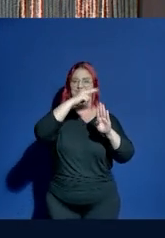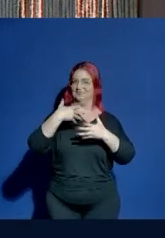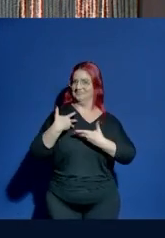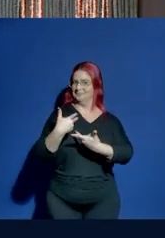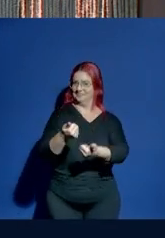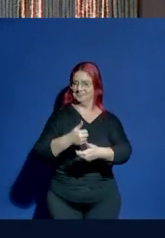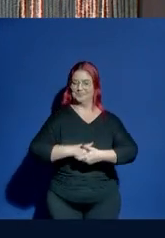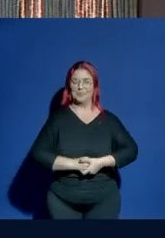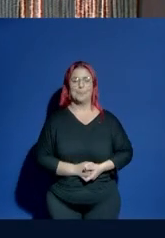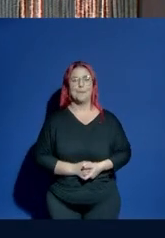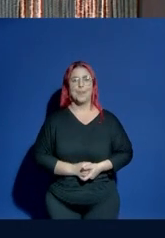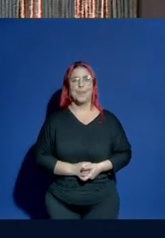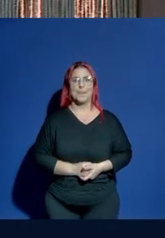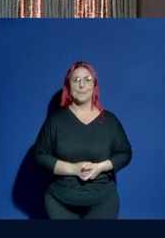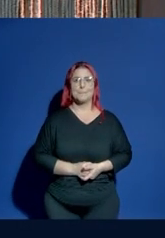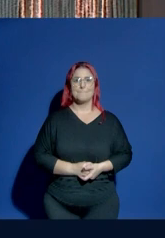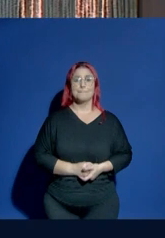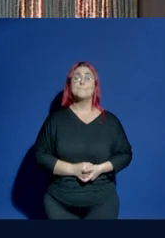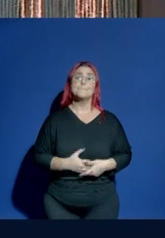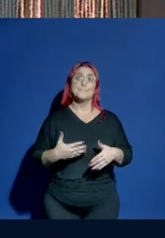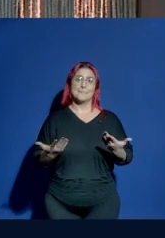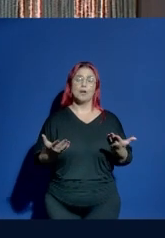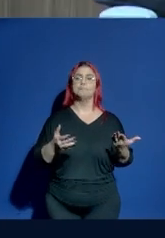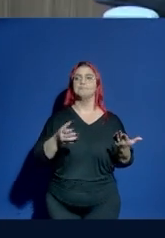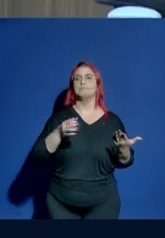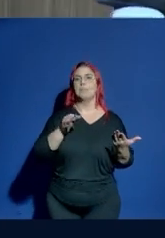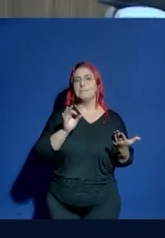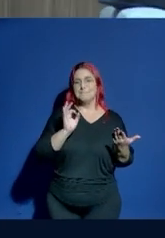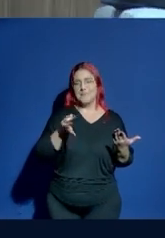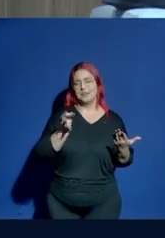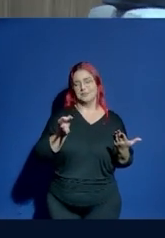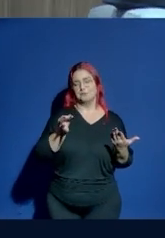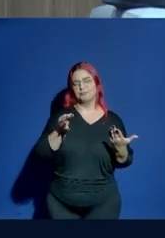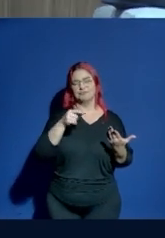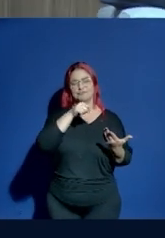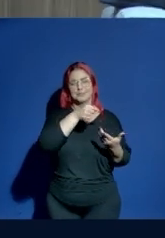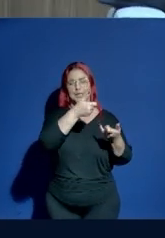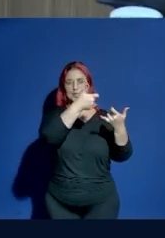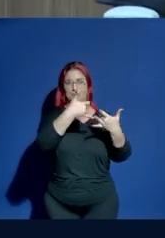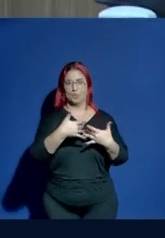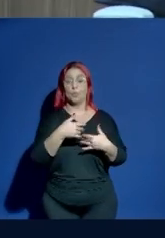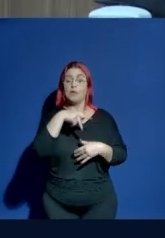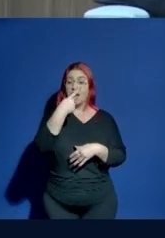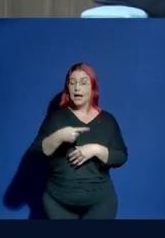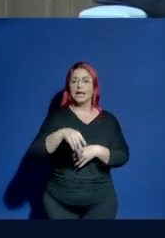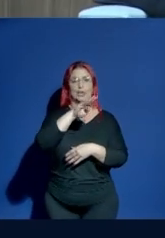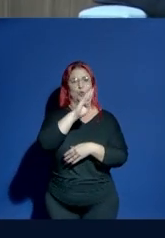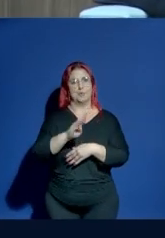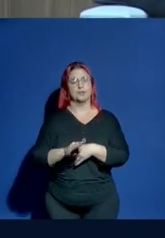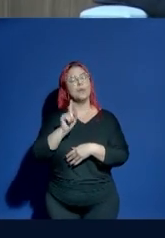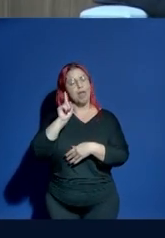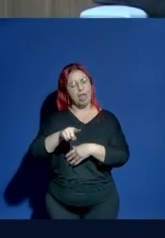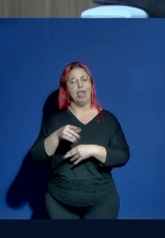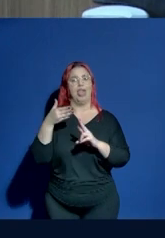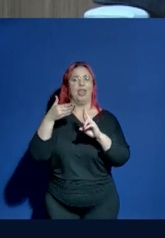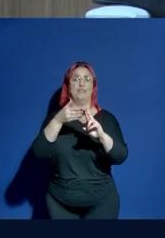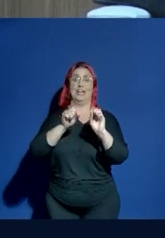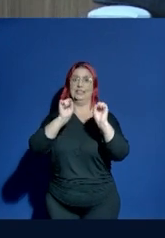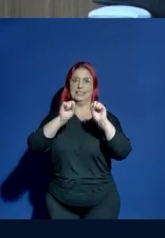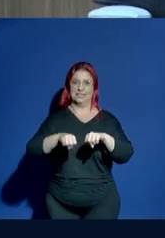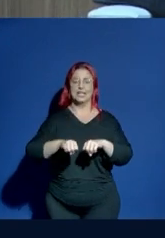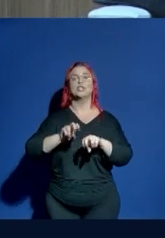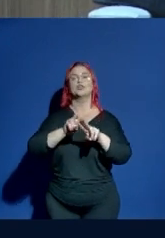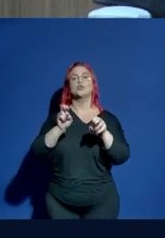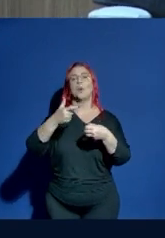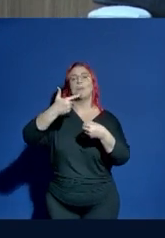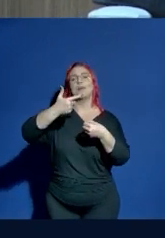convite. E, seguindo na mesma linha do Rafael, sem sombra de dúvida, o Brasil é uma referência a nível mundial dos